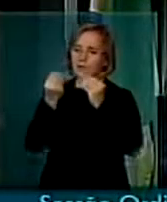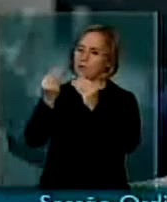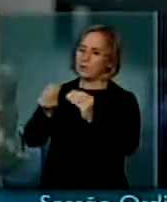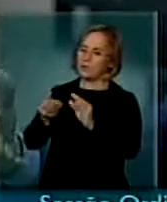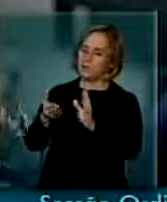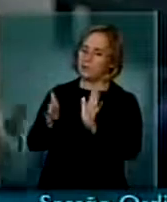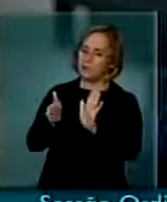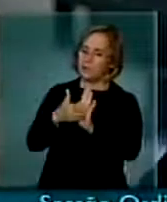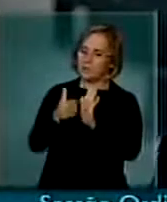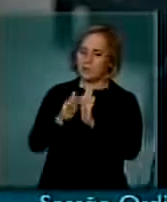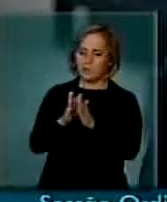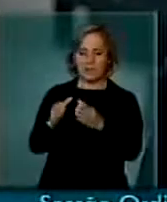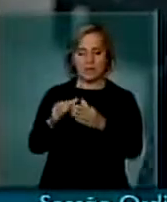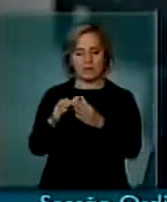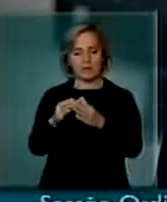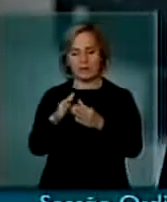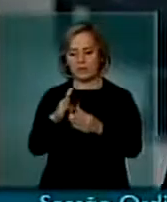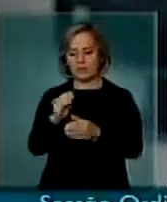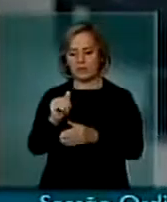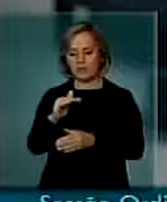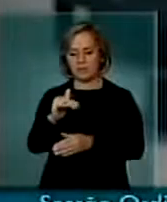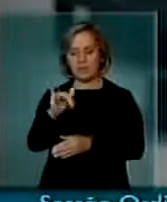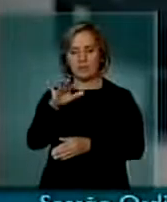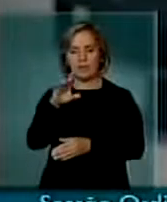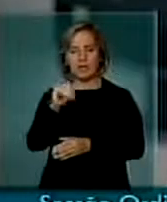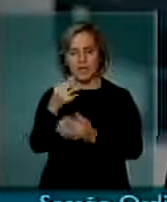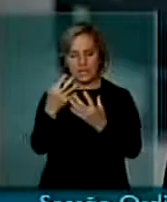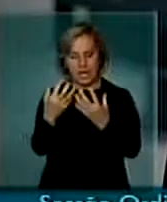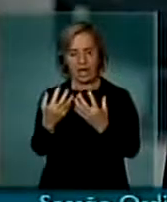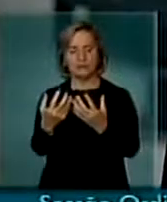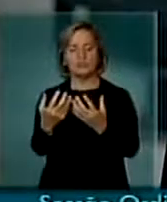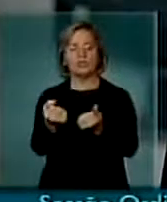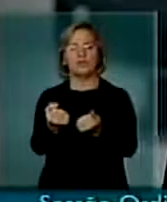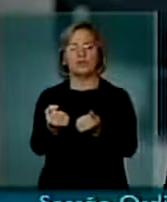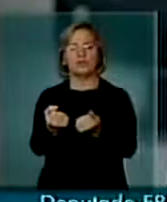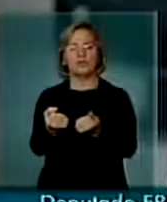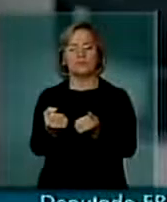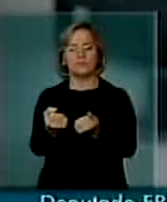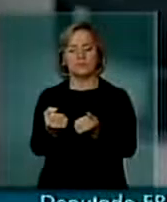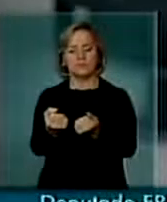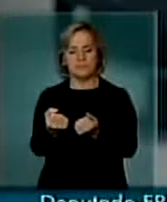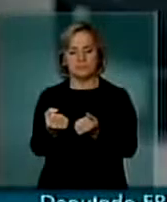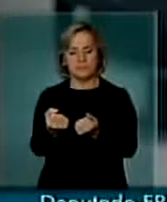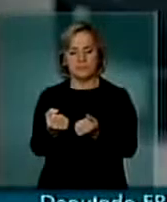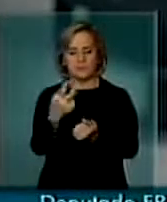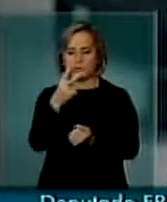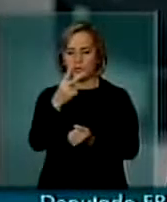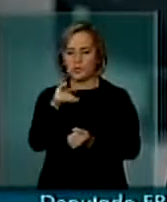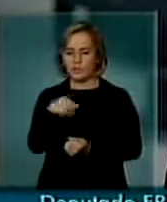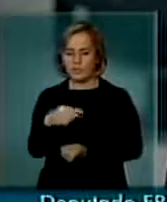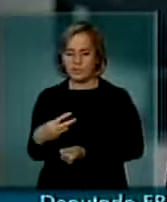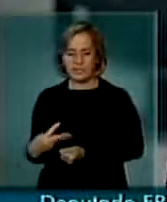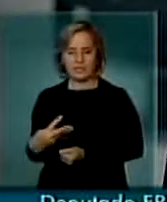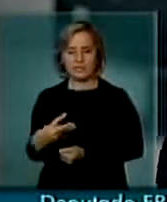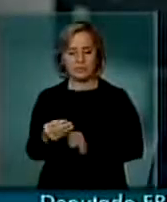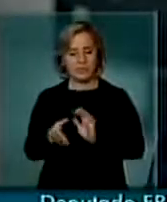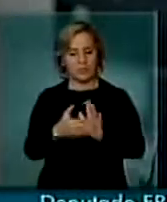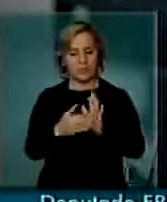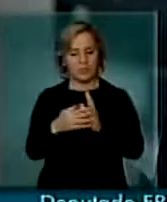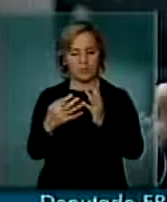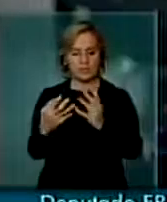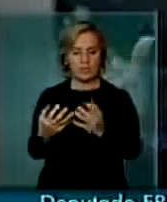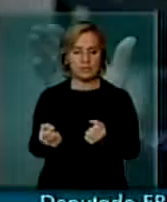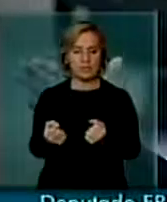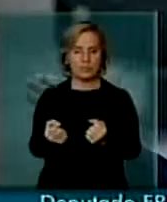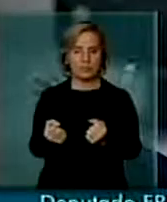que aprovou por 2/3 de sua maioria a proposta apresentada, e